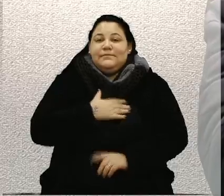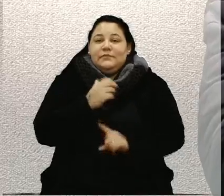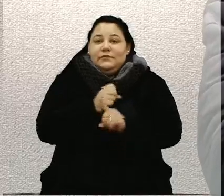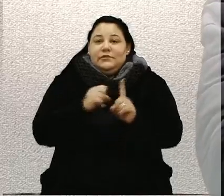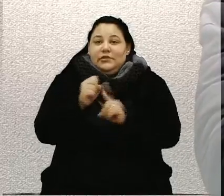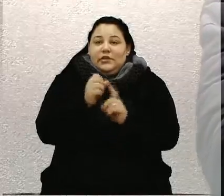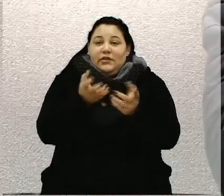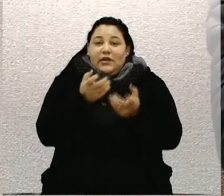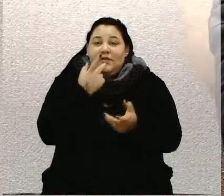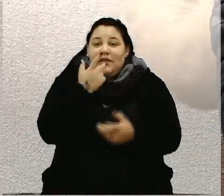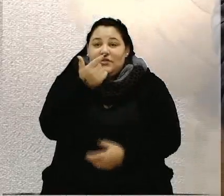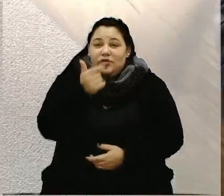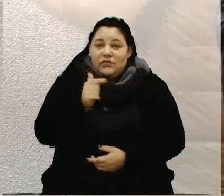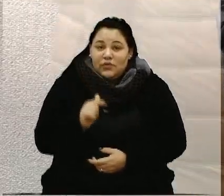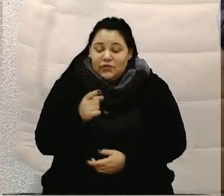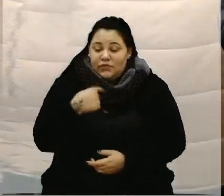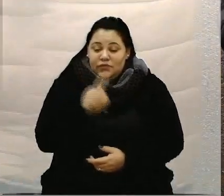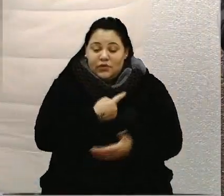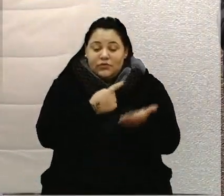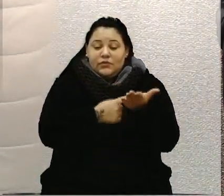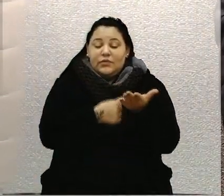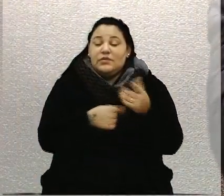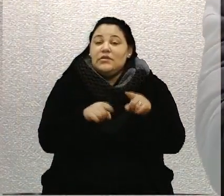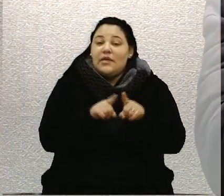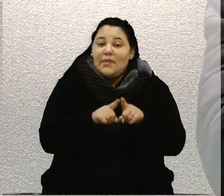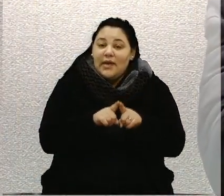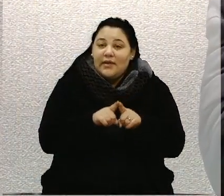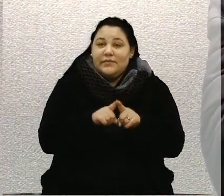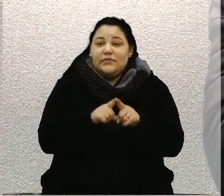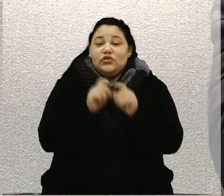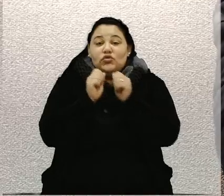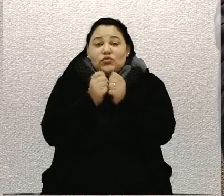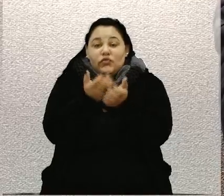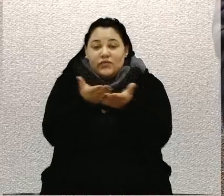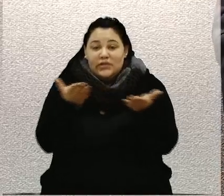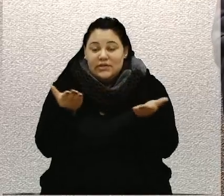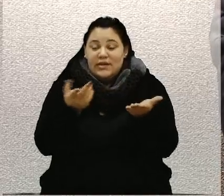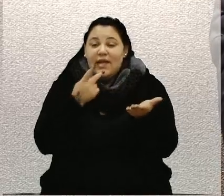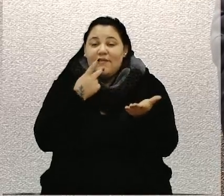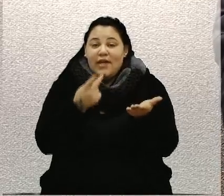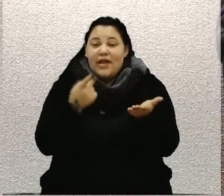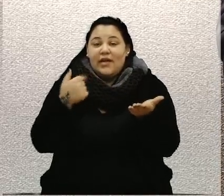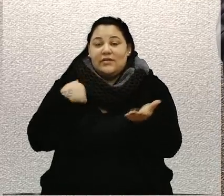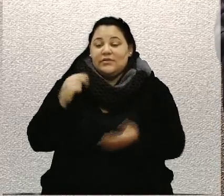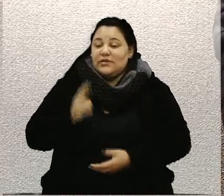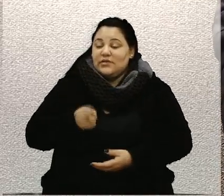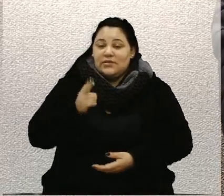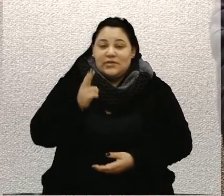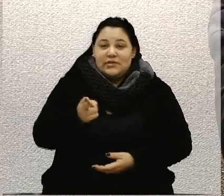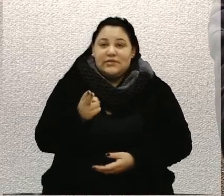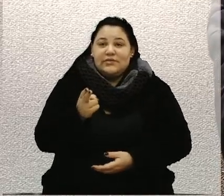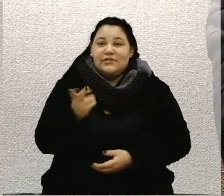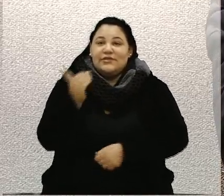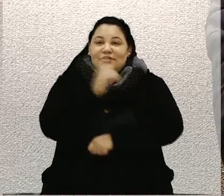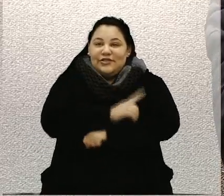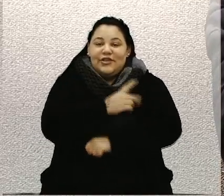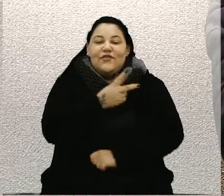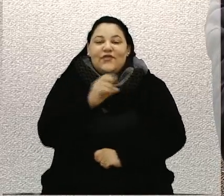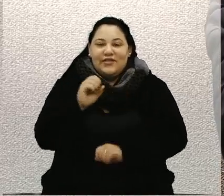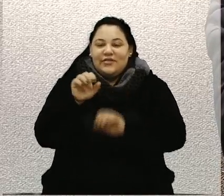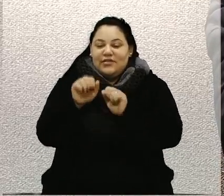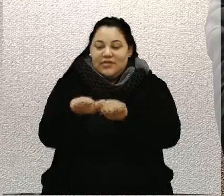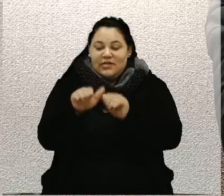aqui reafirmar o nosso compromisso também com vocês e dizer que estaremos lá no dia 20 de